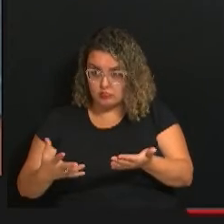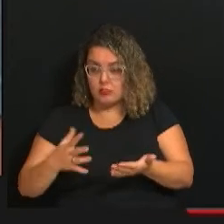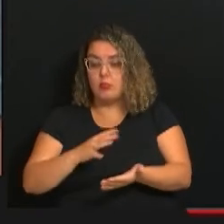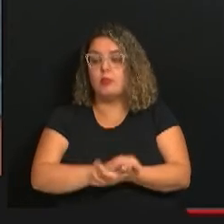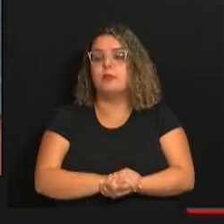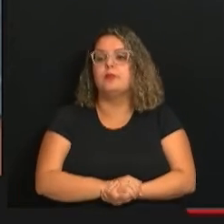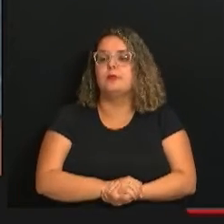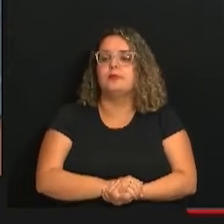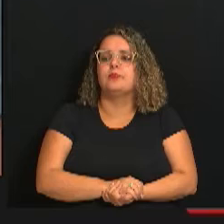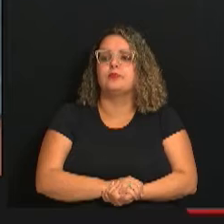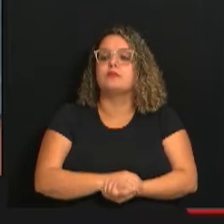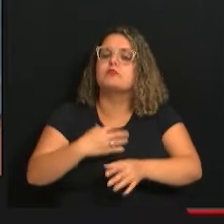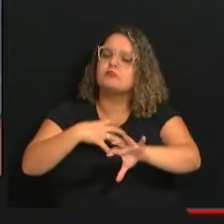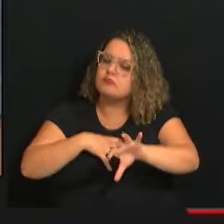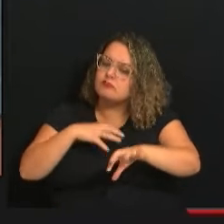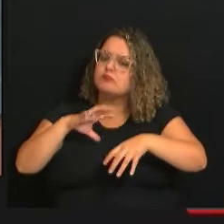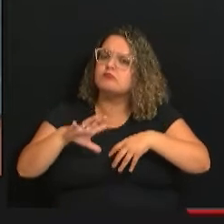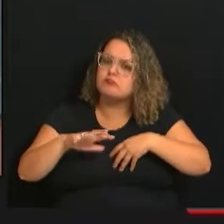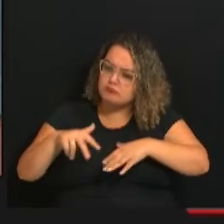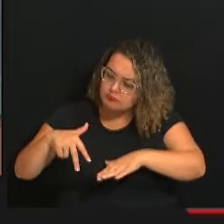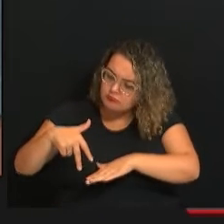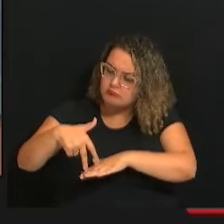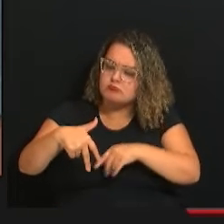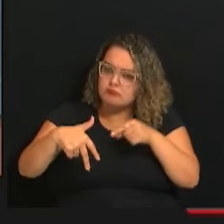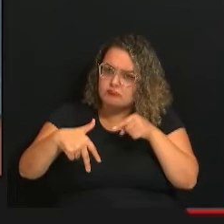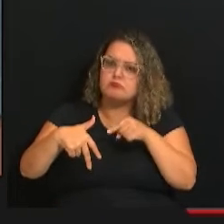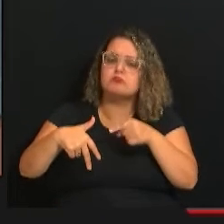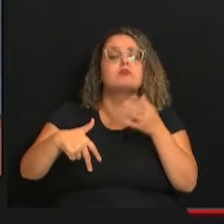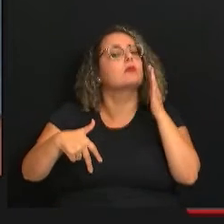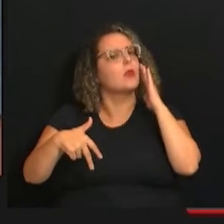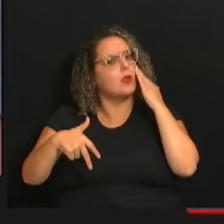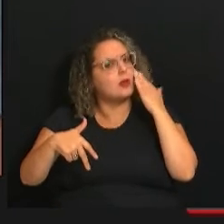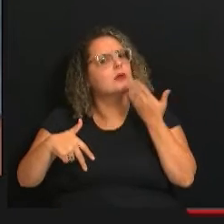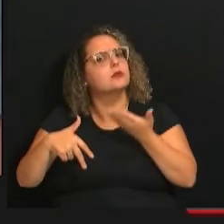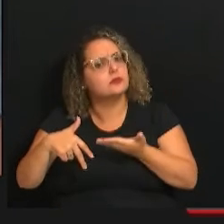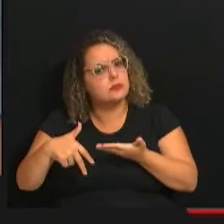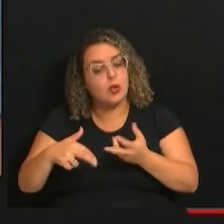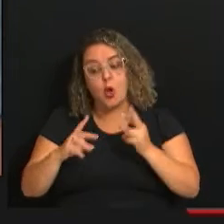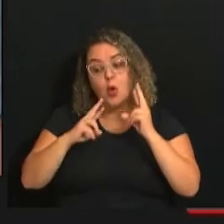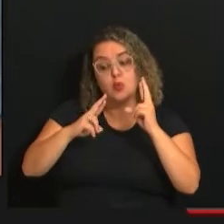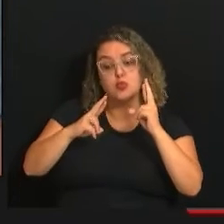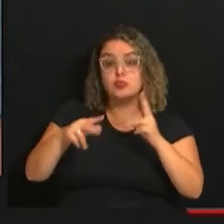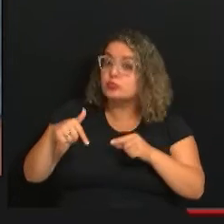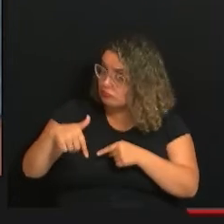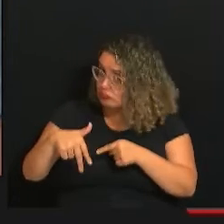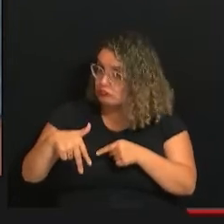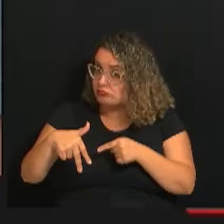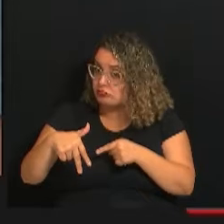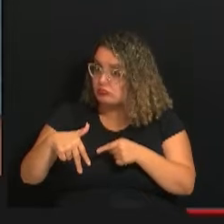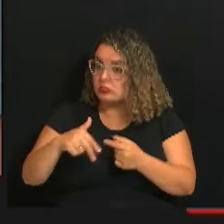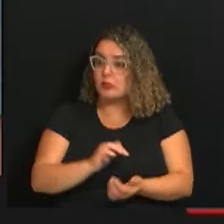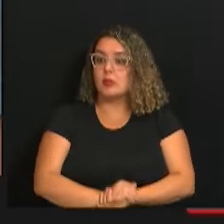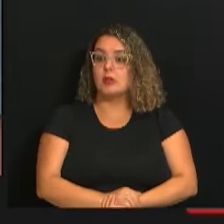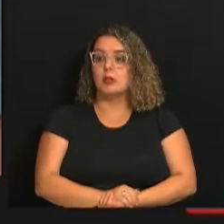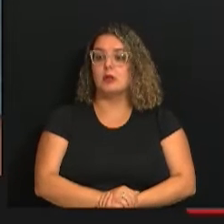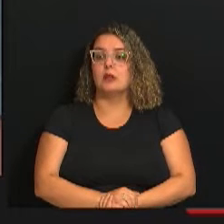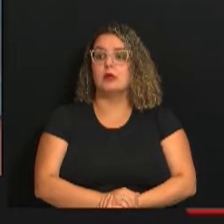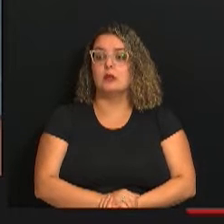mas sem julgamentos, né? Os meus julgamentos eu deixei todos com a carreira.